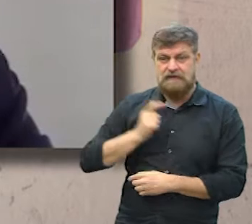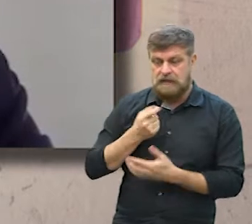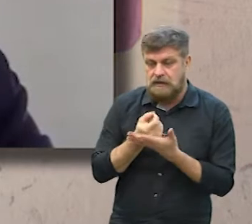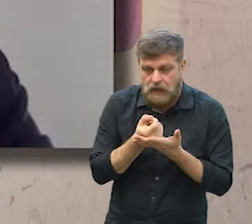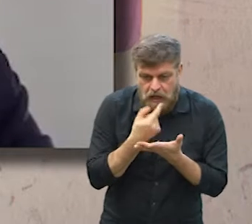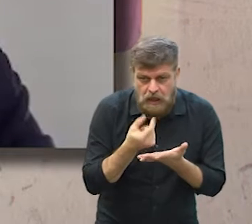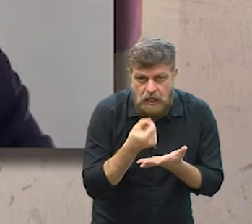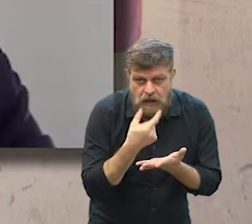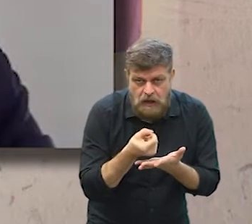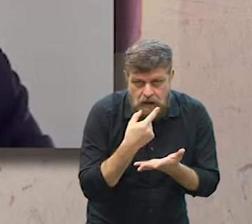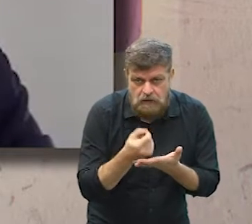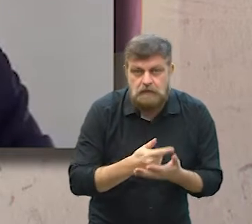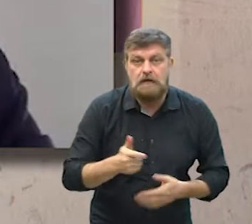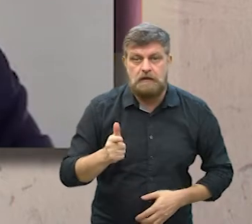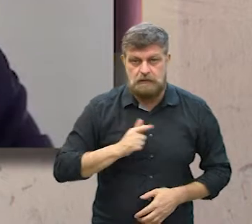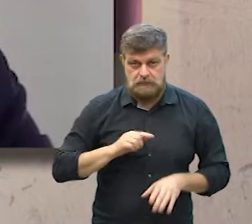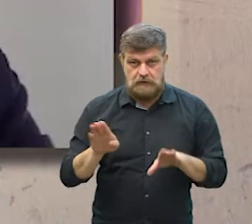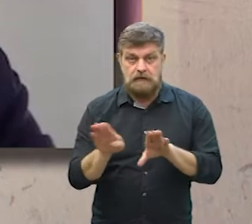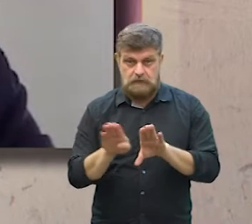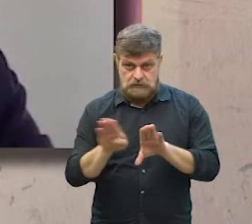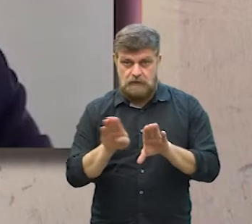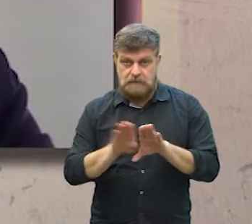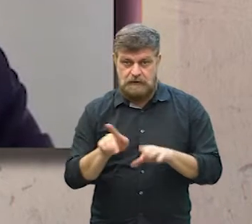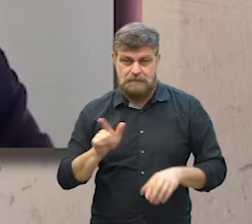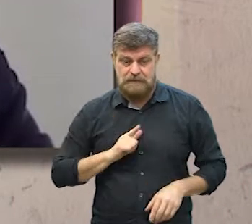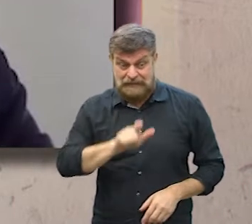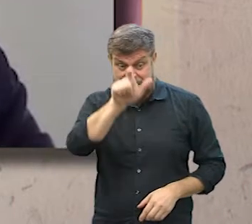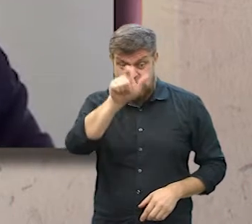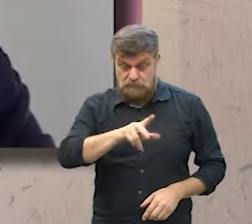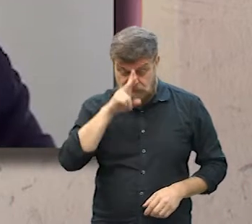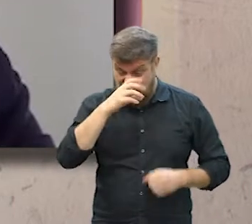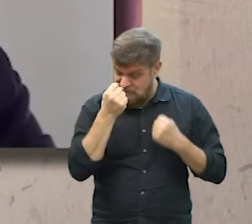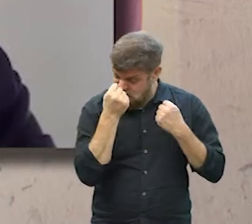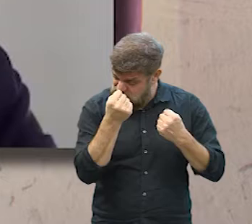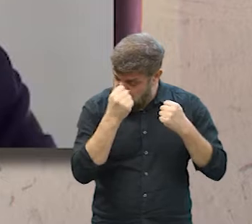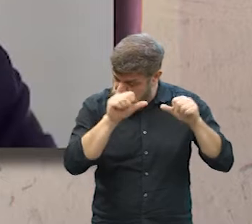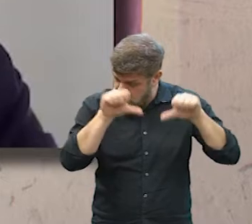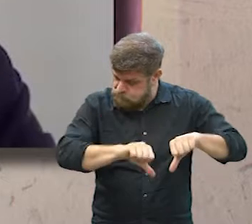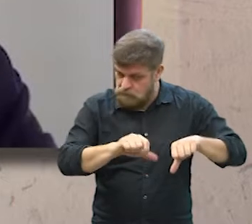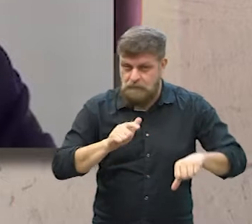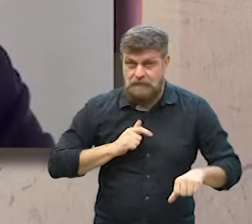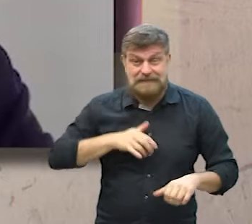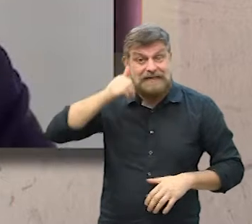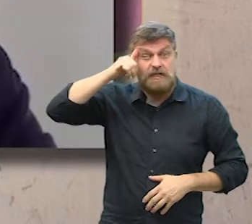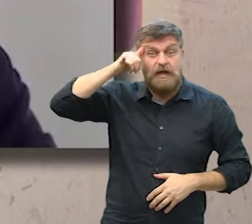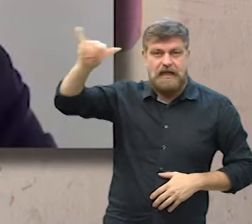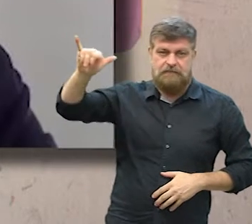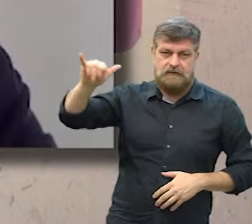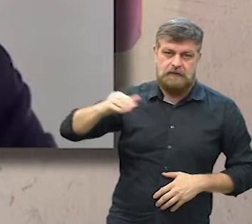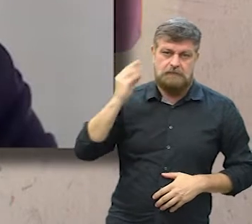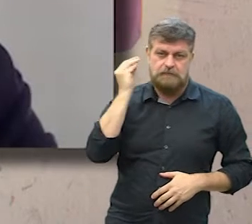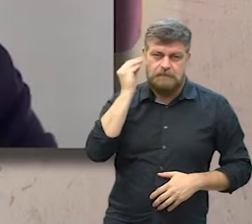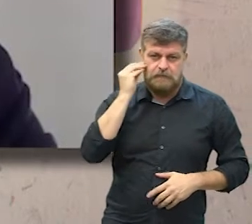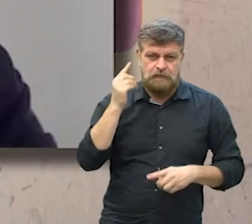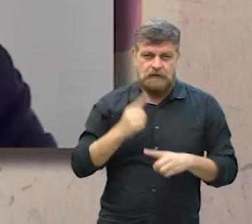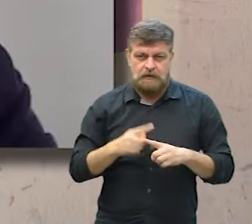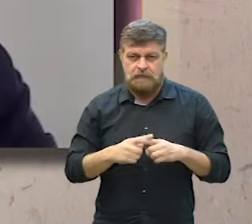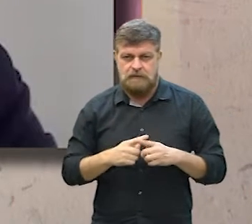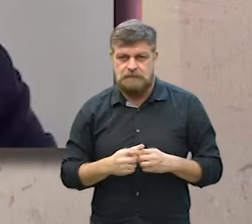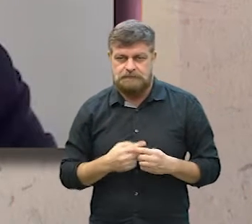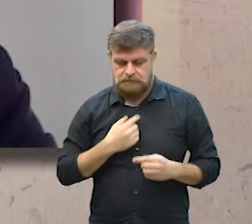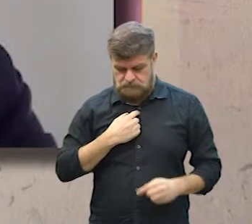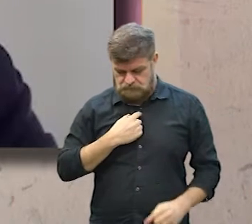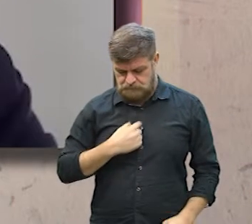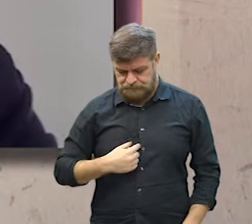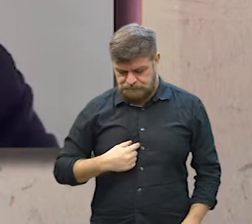você até tem que dar remédios via orais, por exemplo, os corticoides via orais, numa crise mais forte. Mas a gente tenta evitar isso ao máximo, porque quando você dá